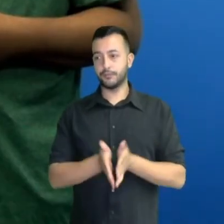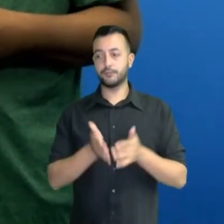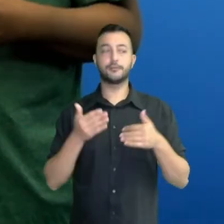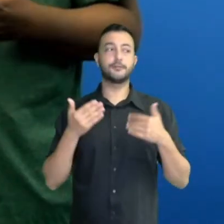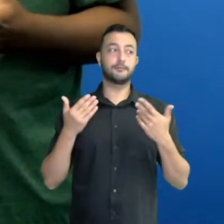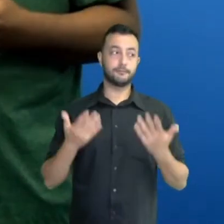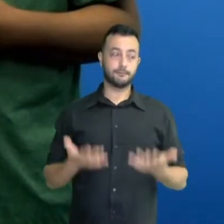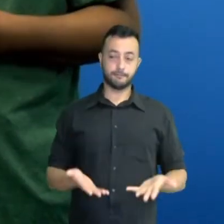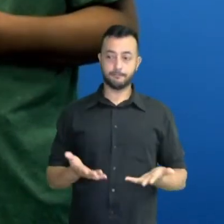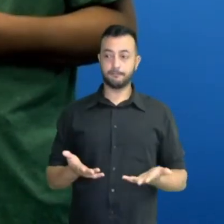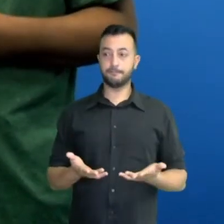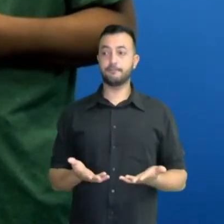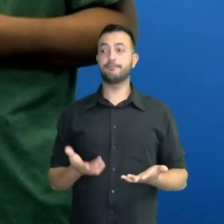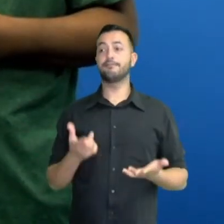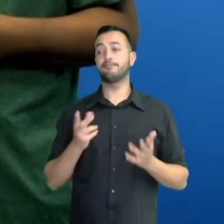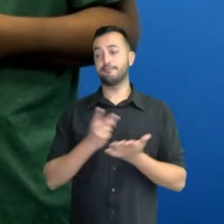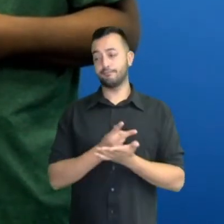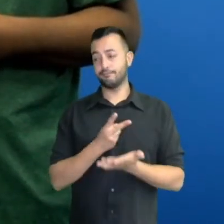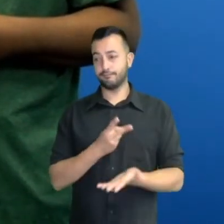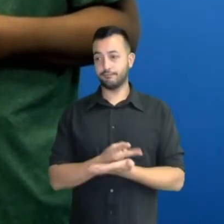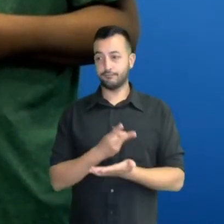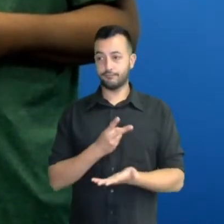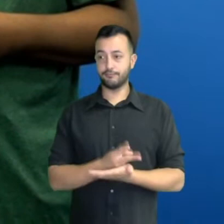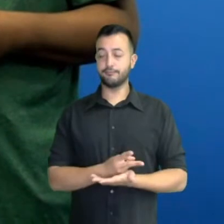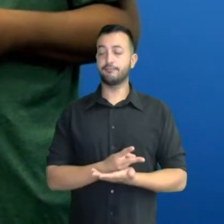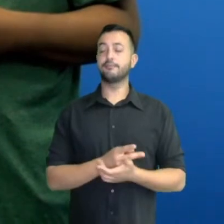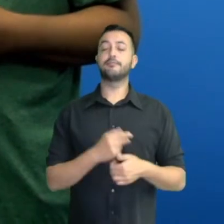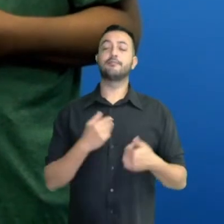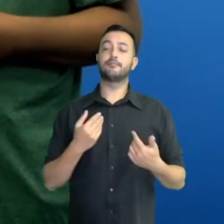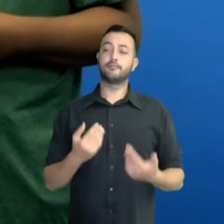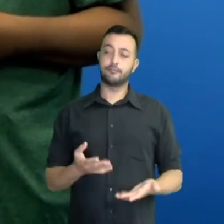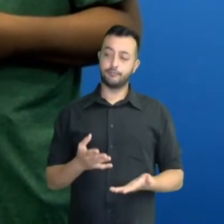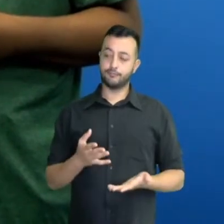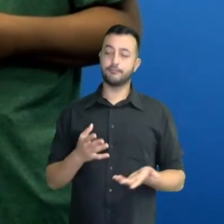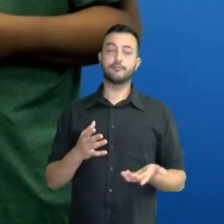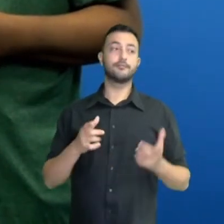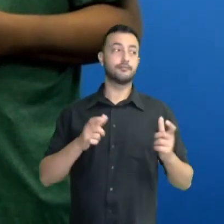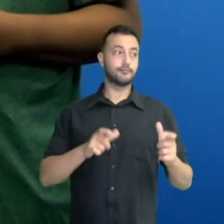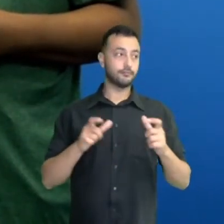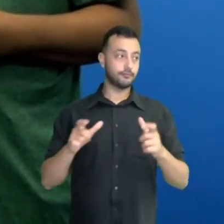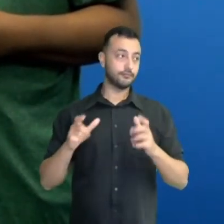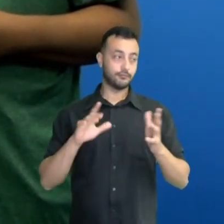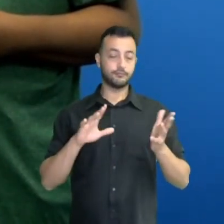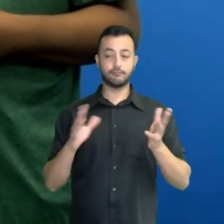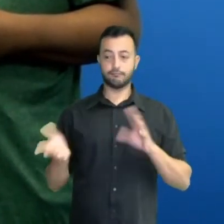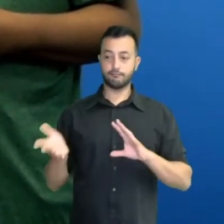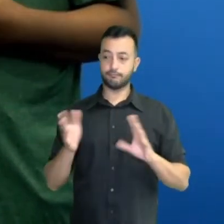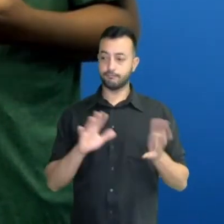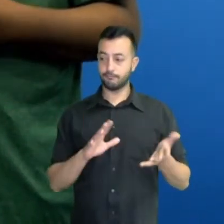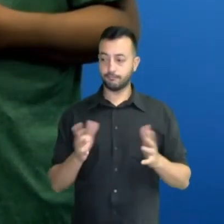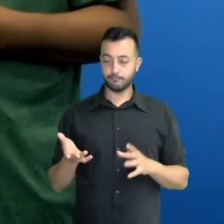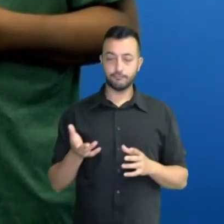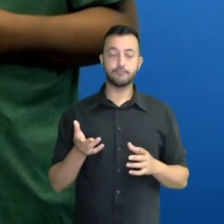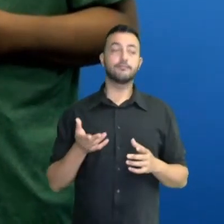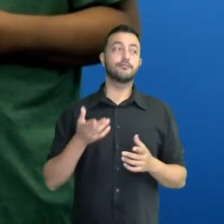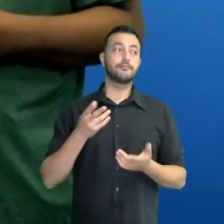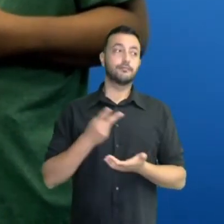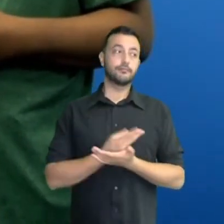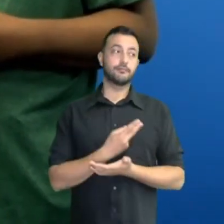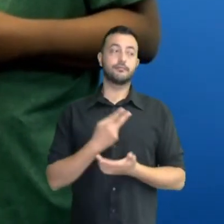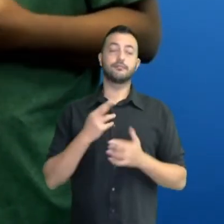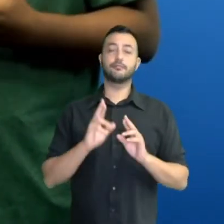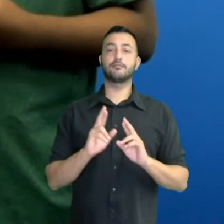Então, é uma constante a gente encontrar isso. Então, essa segregação espacial ela é muito resultado